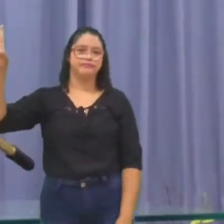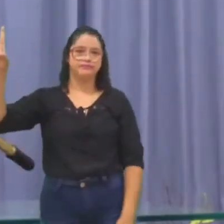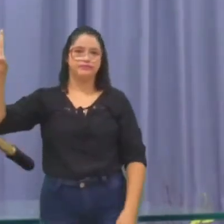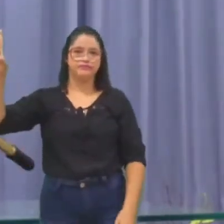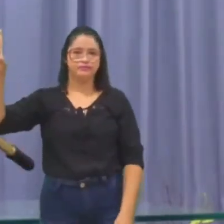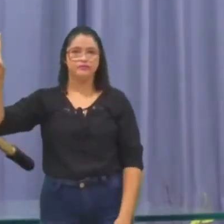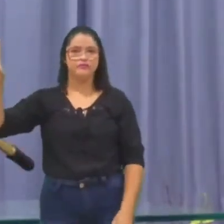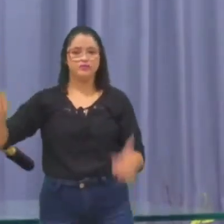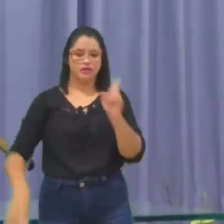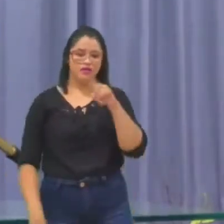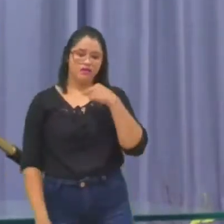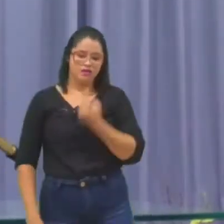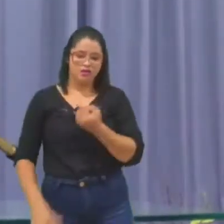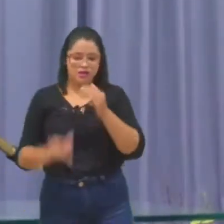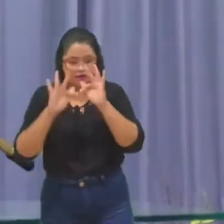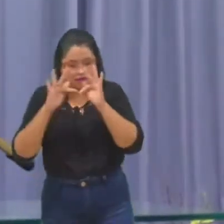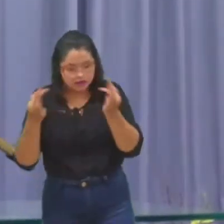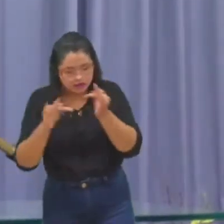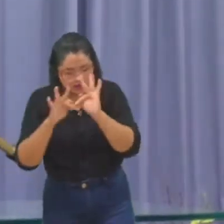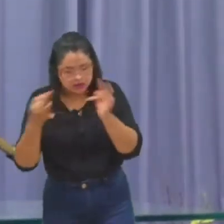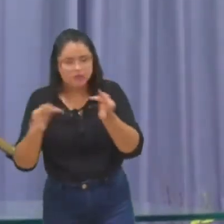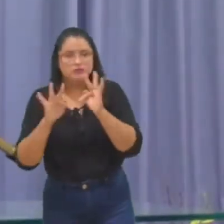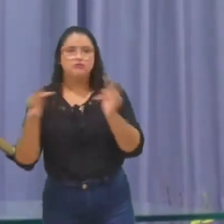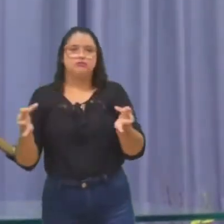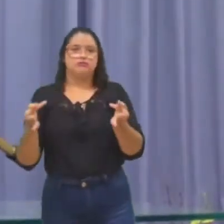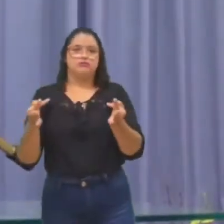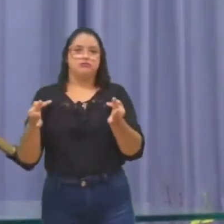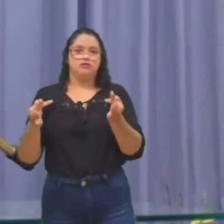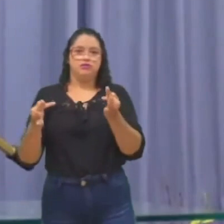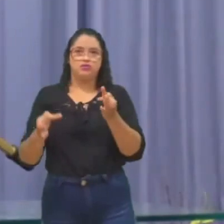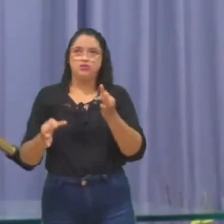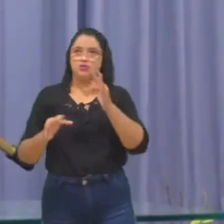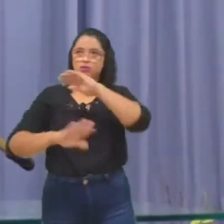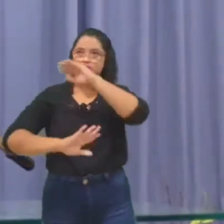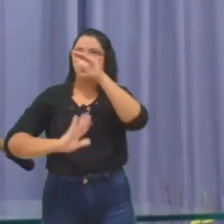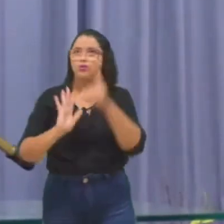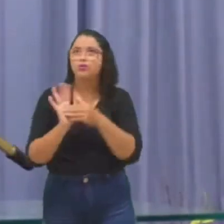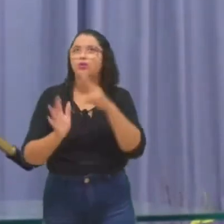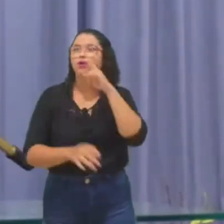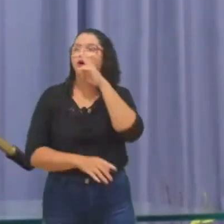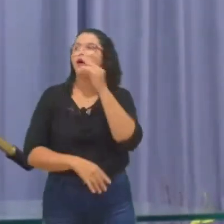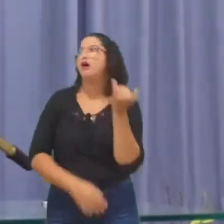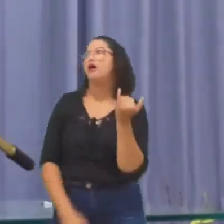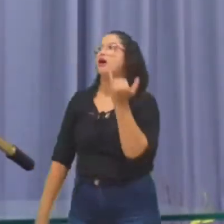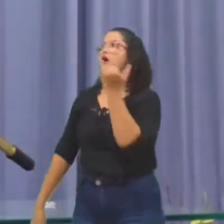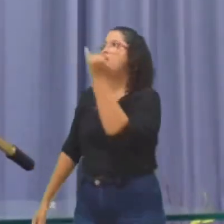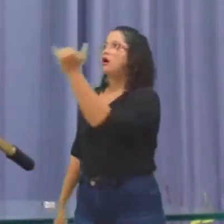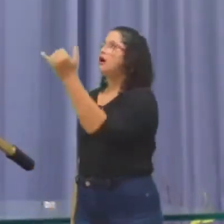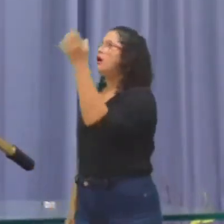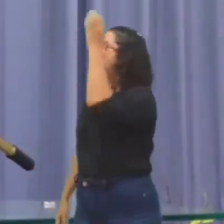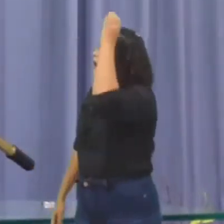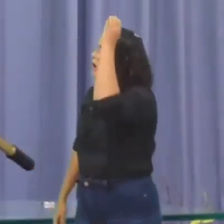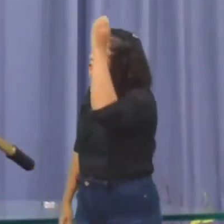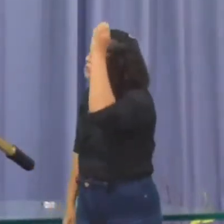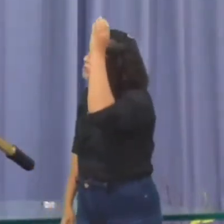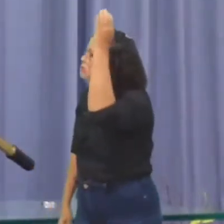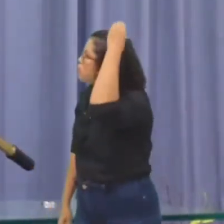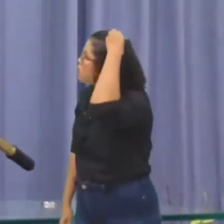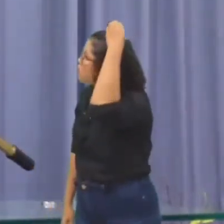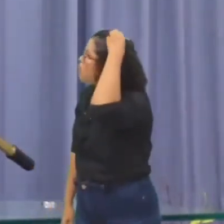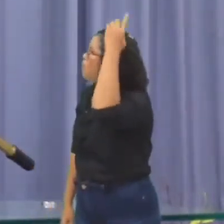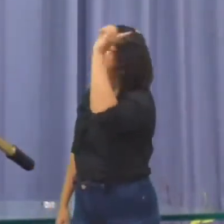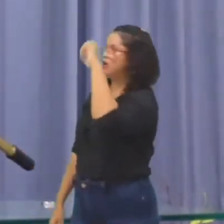tempo de nós nos humilharmos perante o Todo-Poderoso, dizendo: Senhor, a culpa de tudo isso é